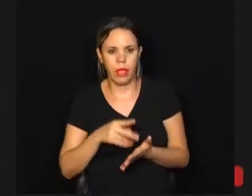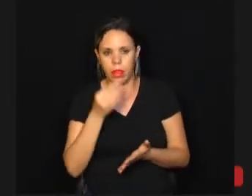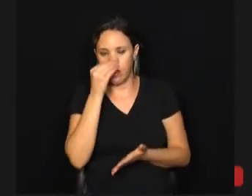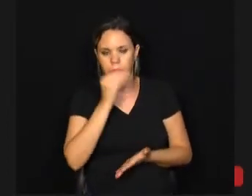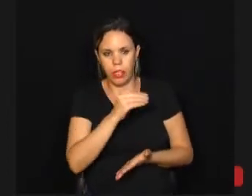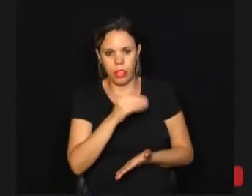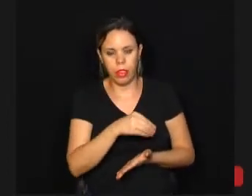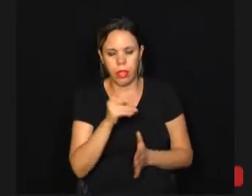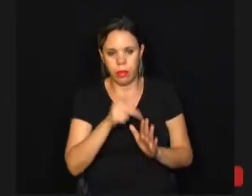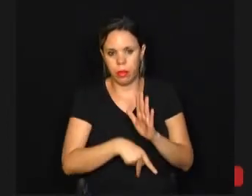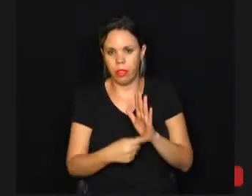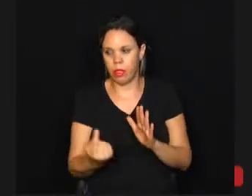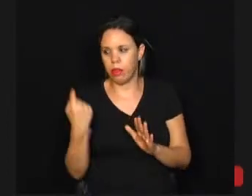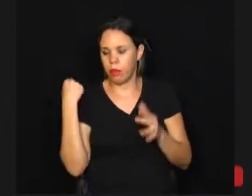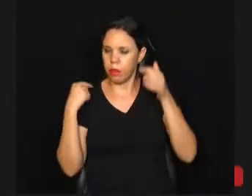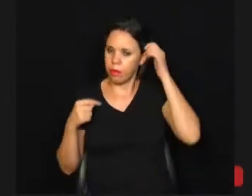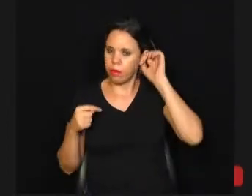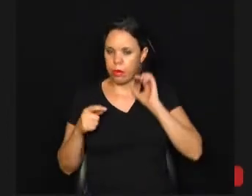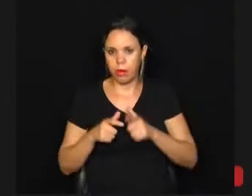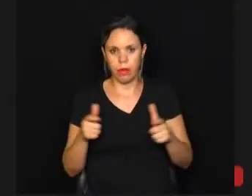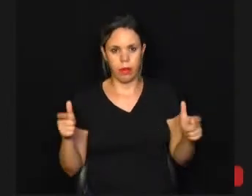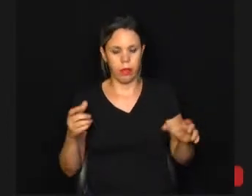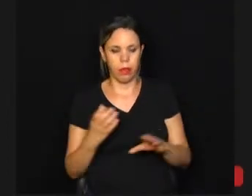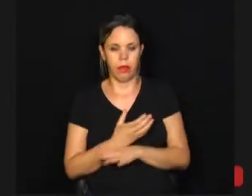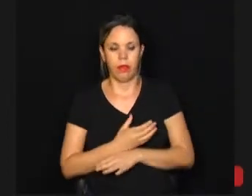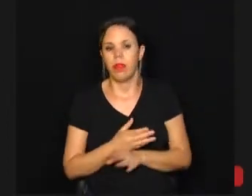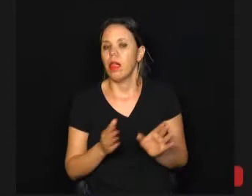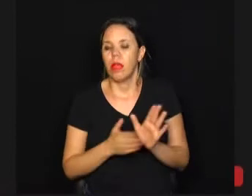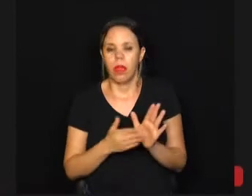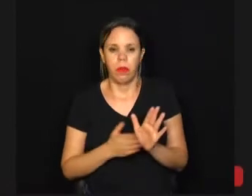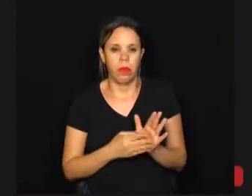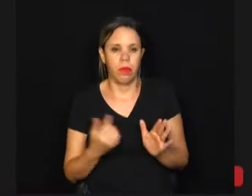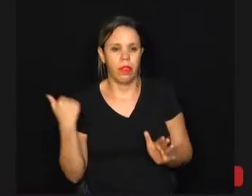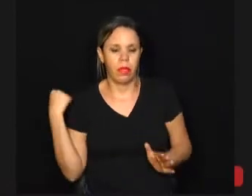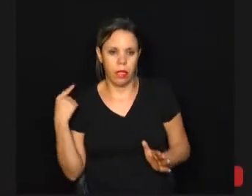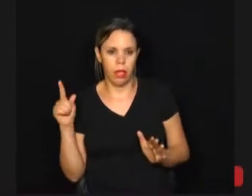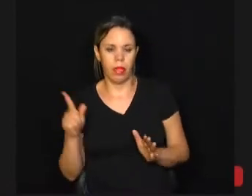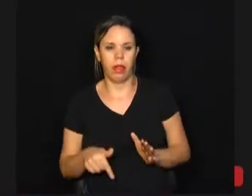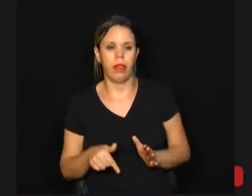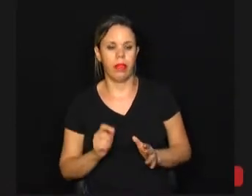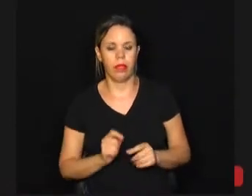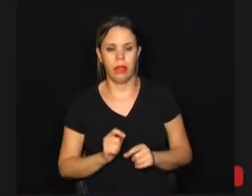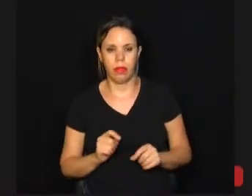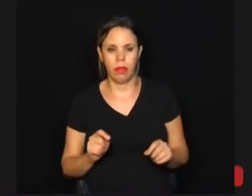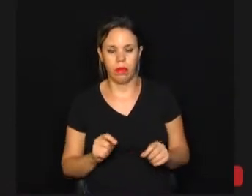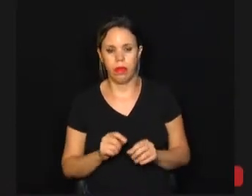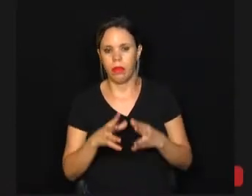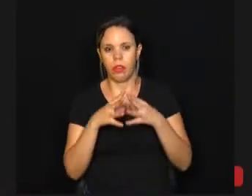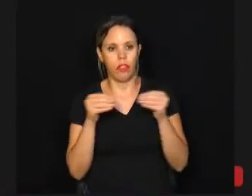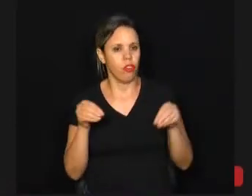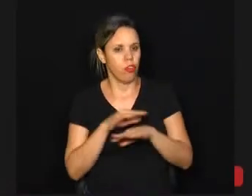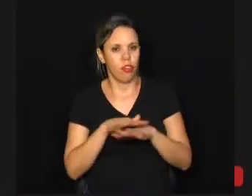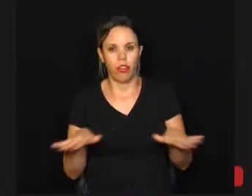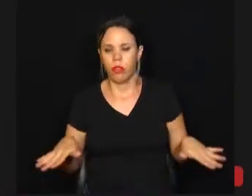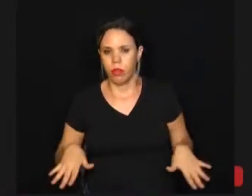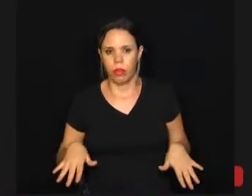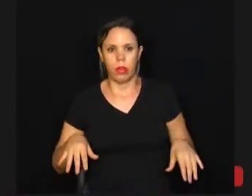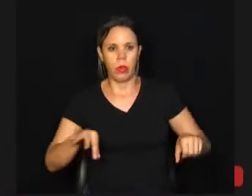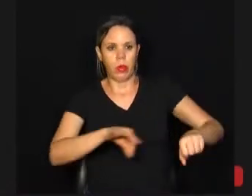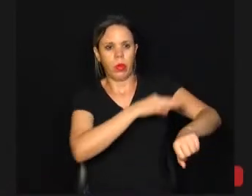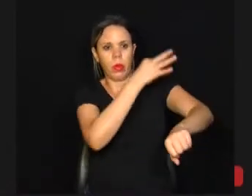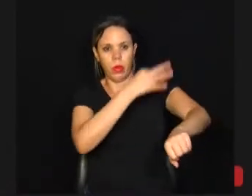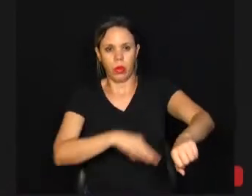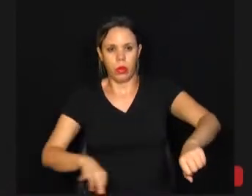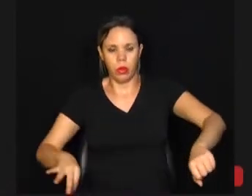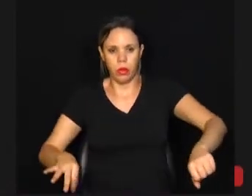rejeitado, né, amplamente rejeitado, mas a proposta era de extinção da Sinfônica